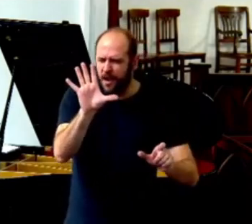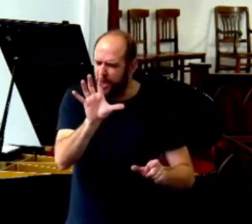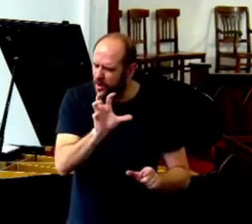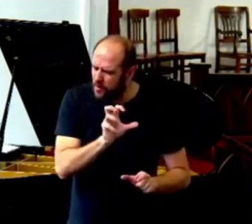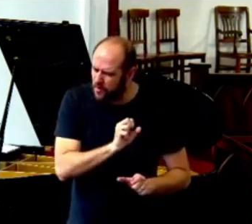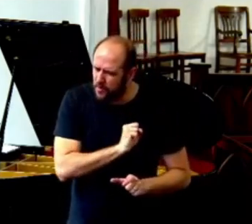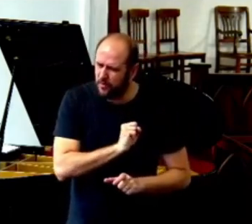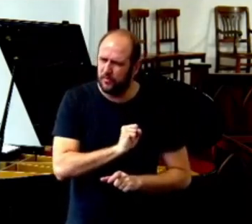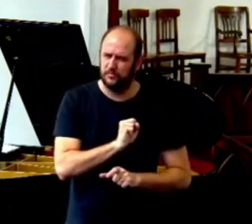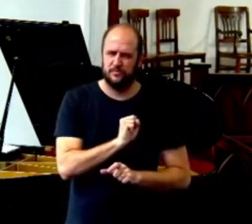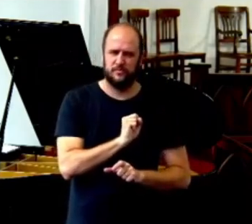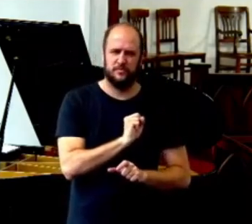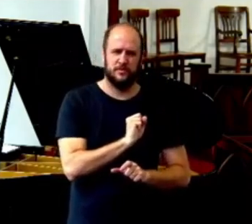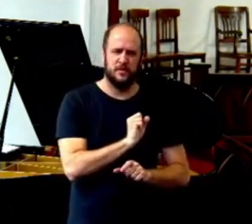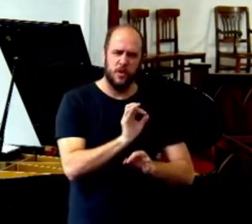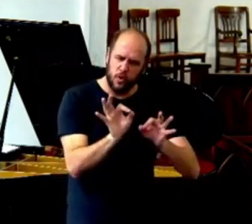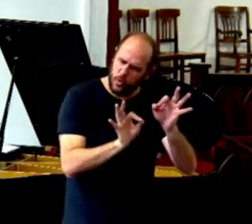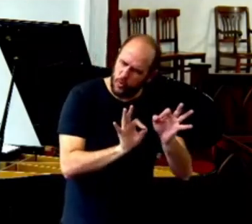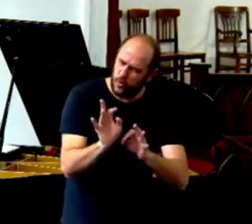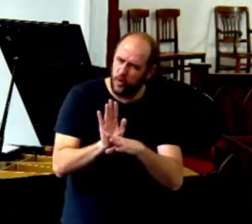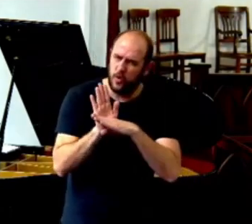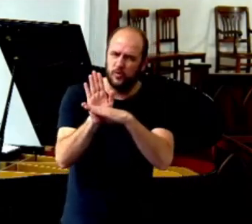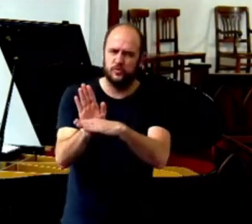para chamar o outro à atenção.